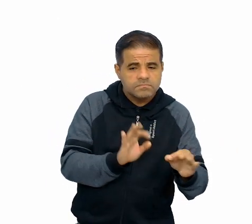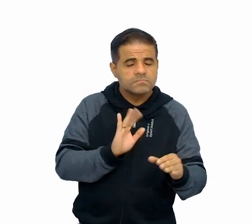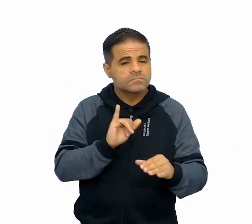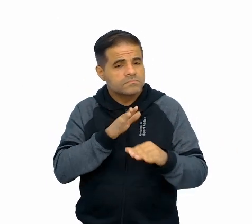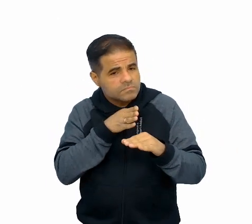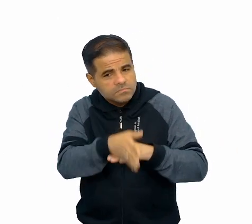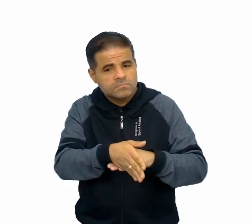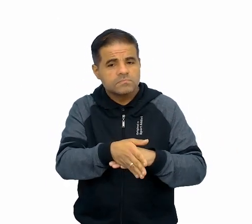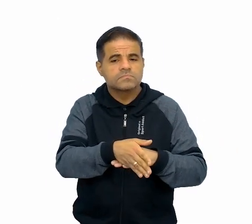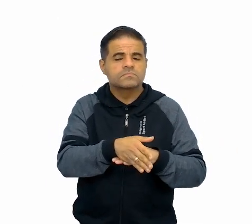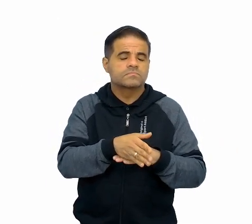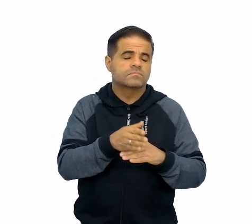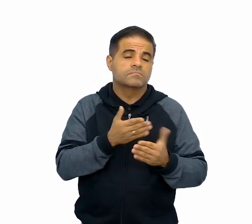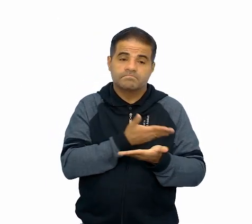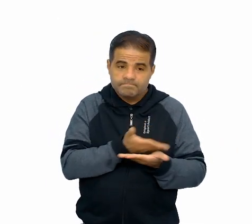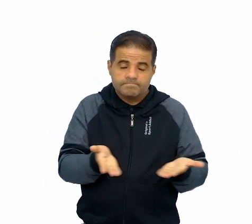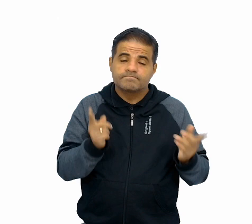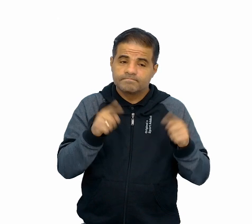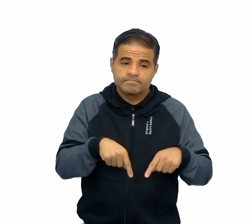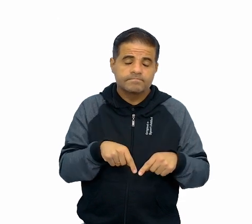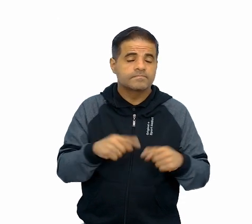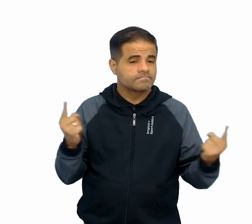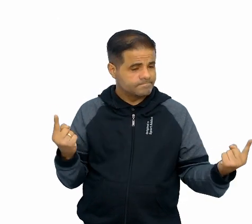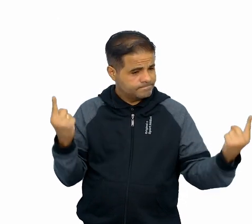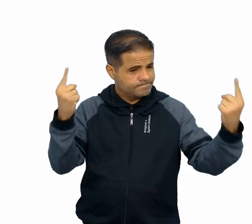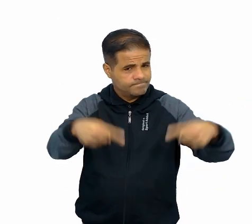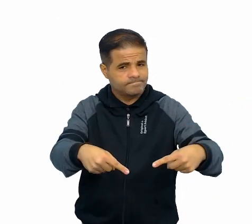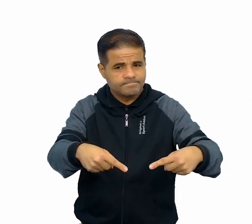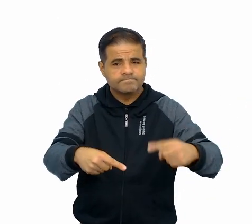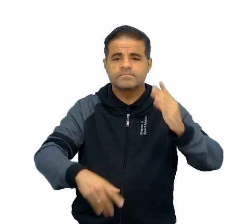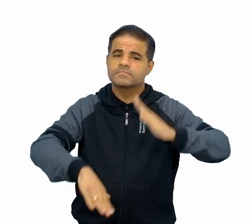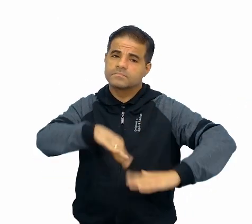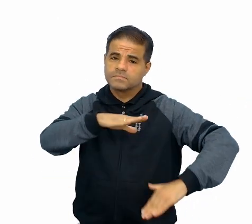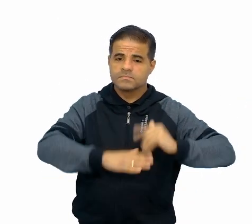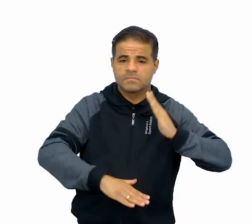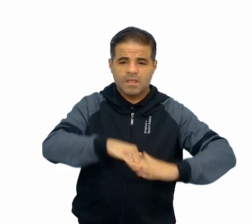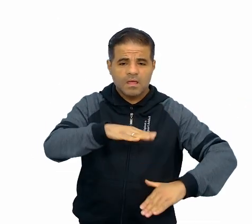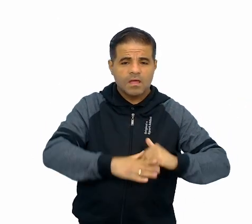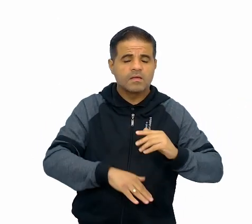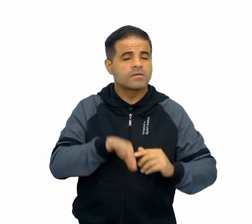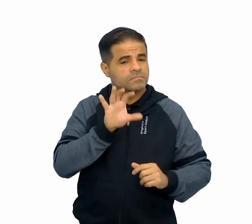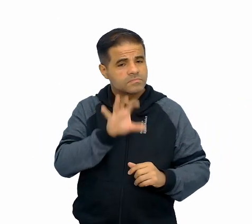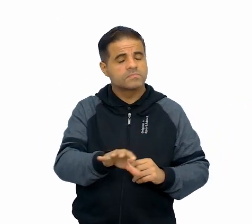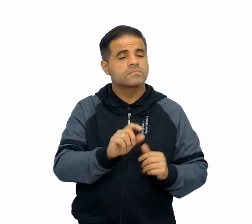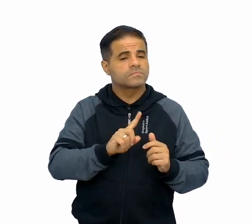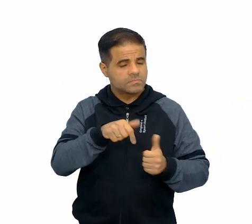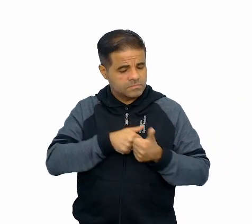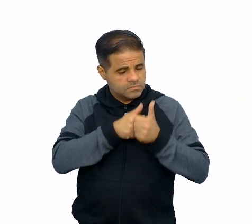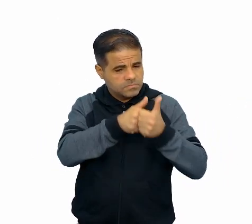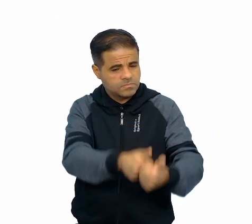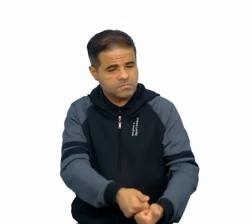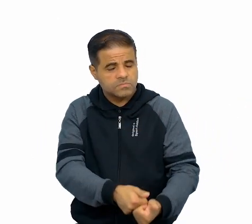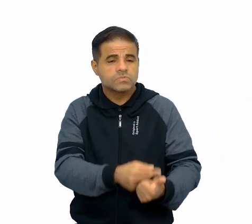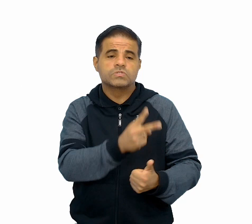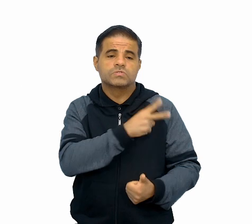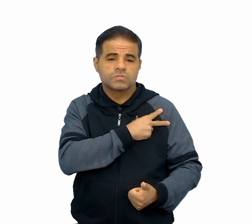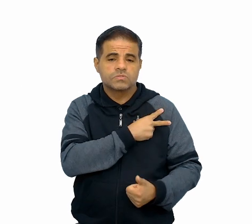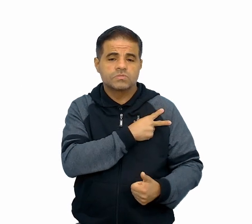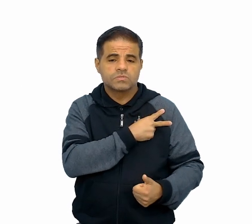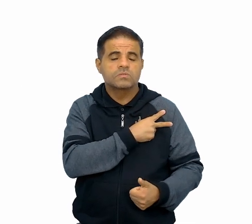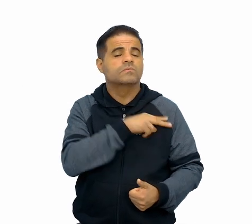produzir, que é o que está em jogo, né, nesta habilidade, a seguir do segundo ano de